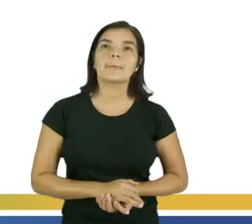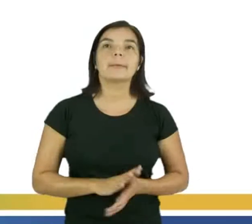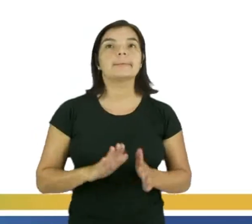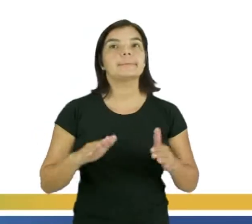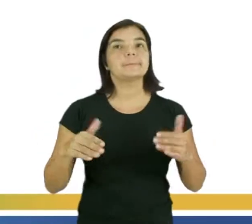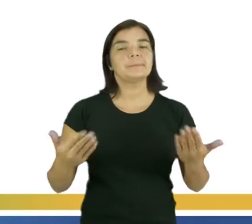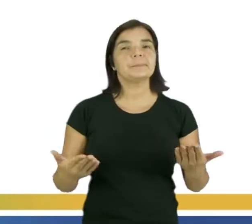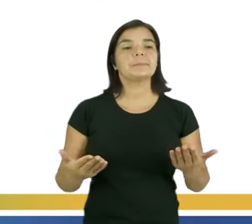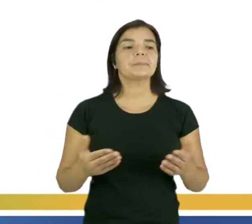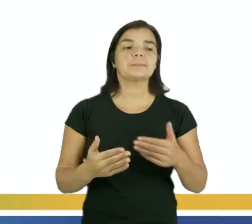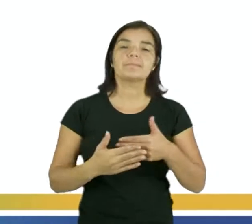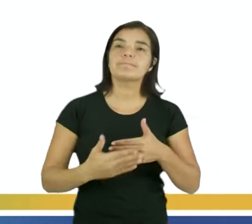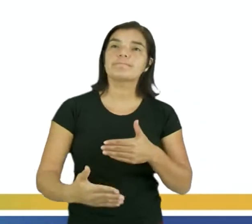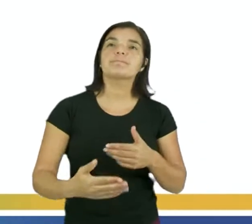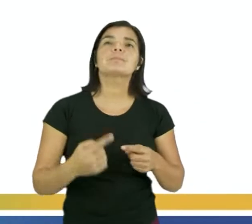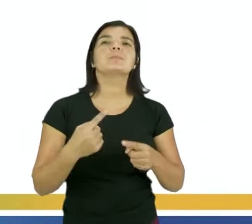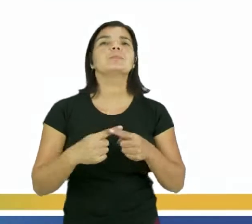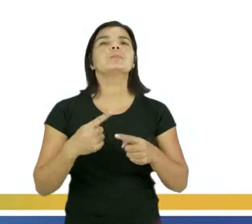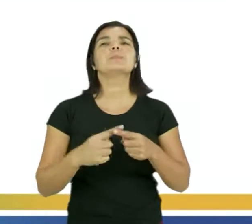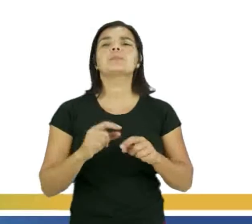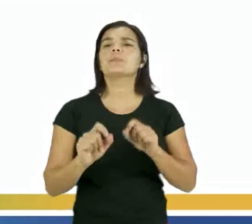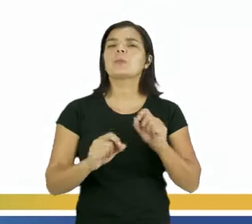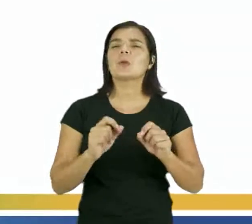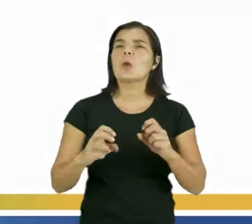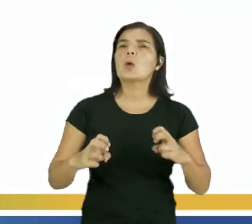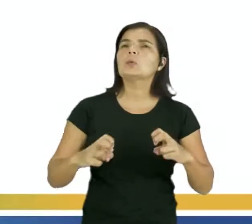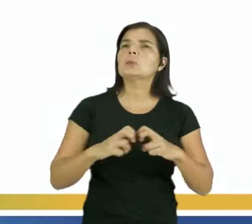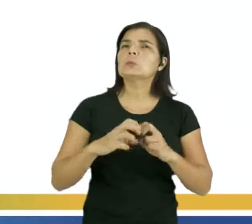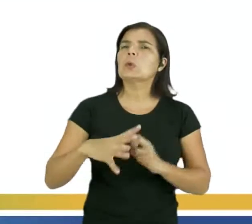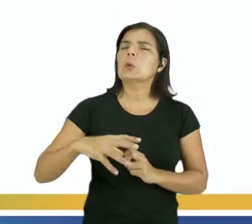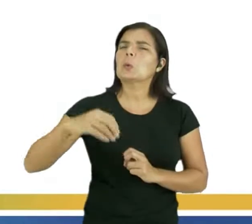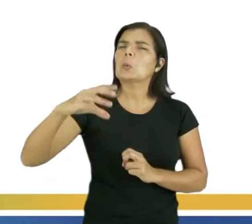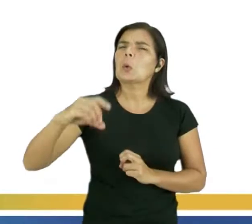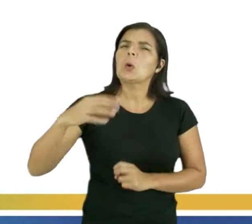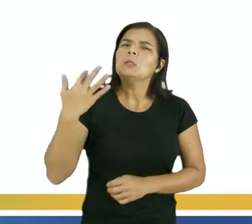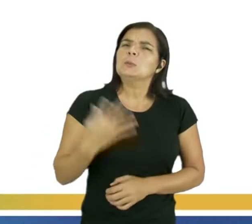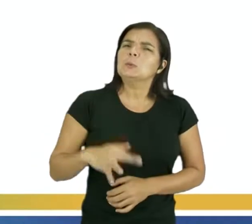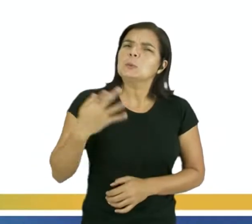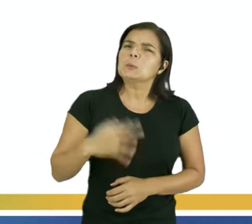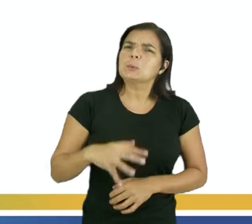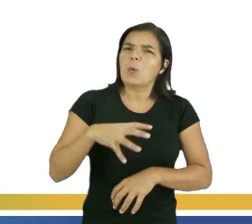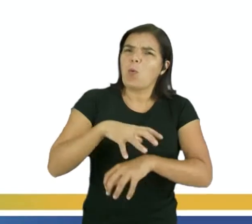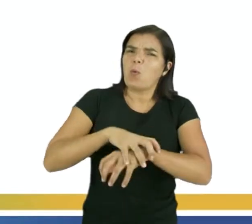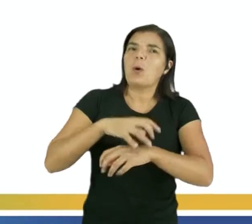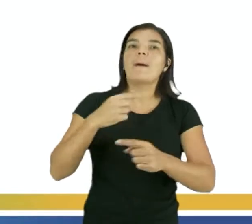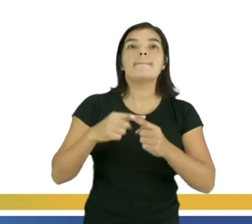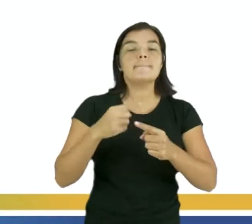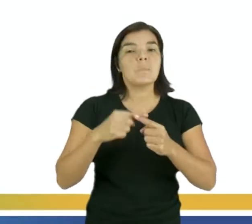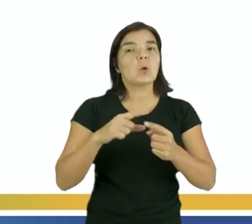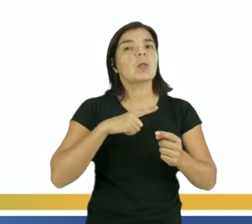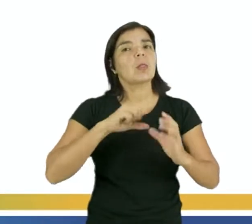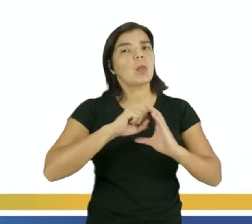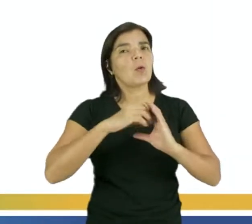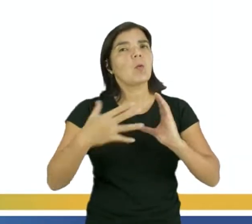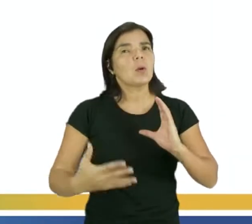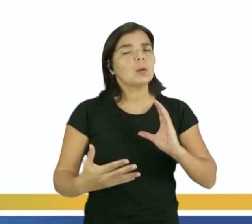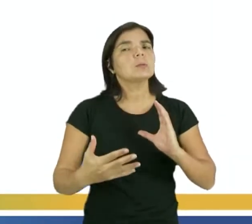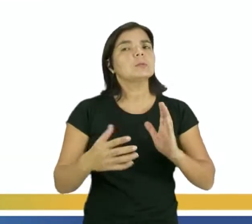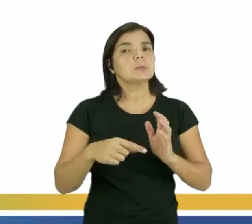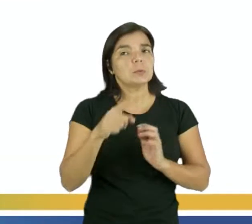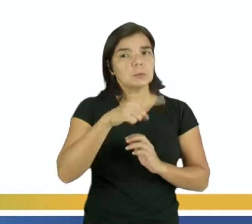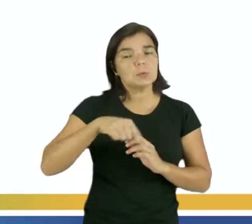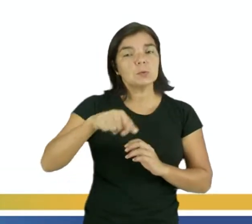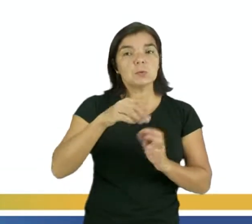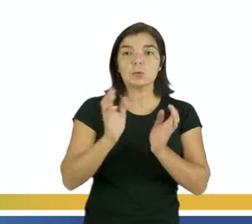E, seguindo, por que será que o acidente com água-viva dói tanto? O que acontece? Porque tem uma característica que eu não falei para vocês, que